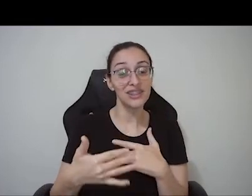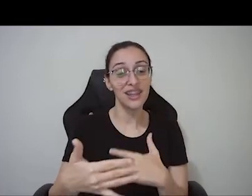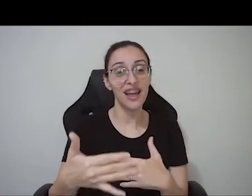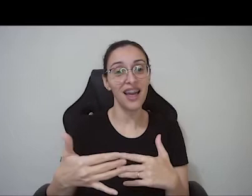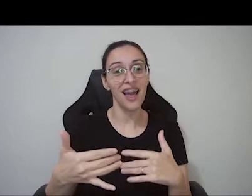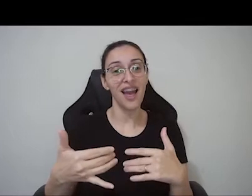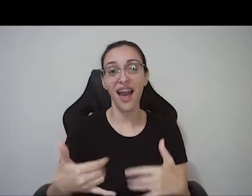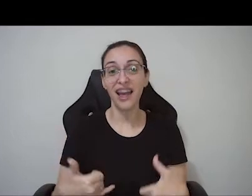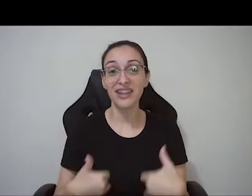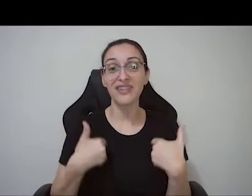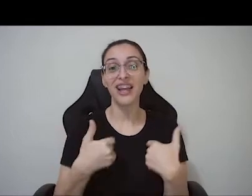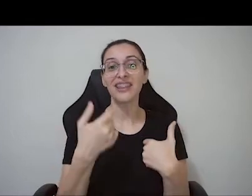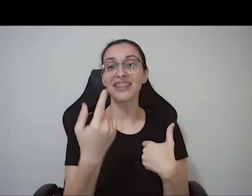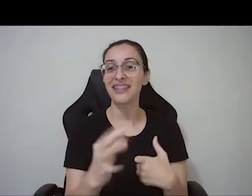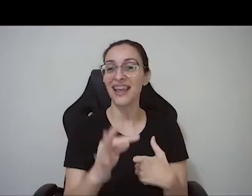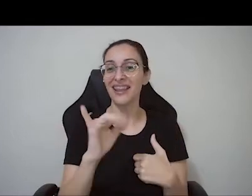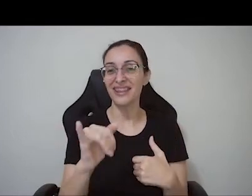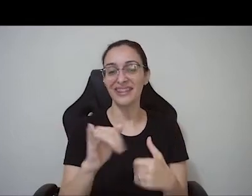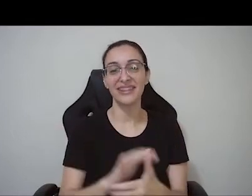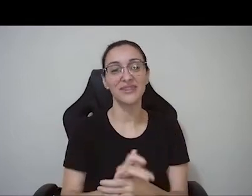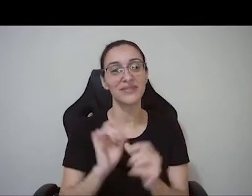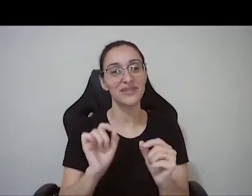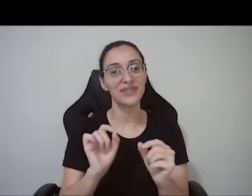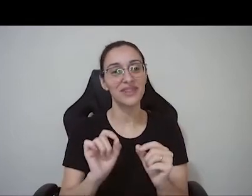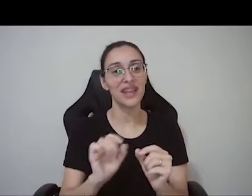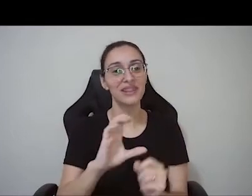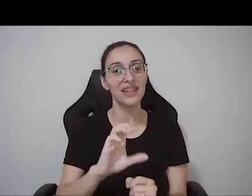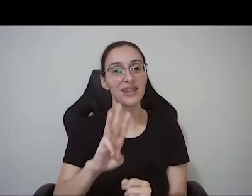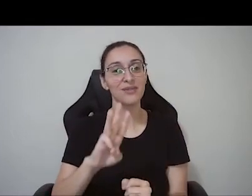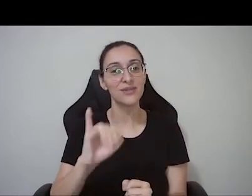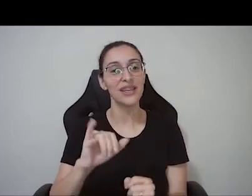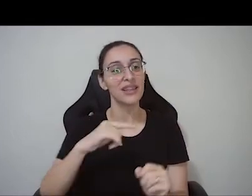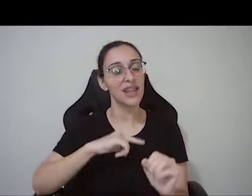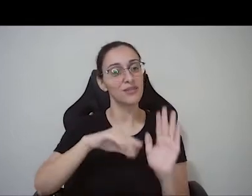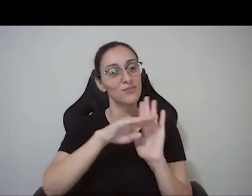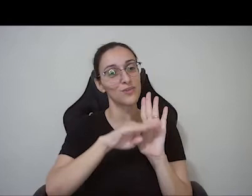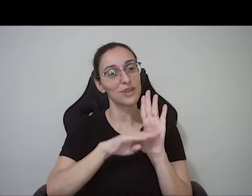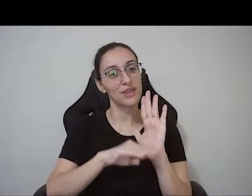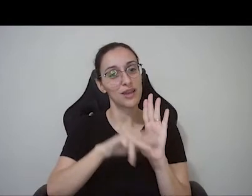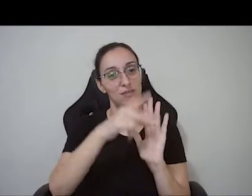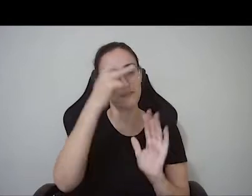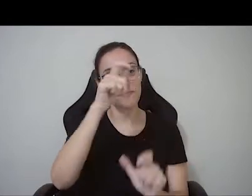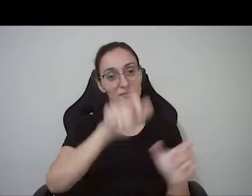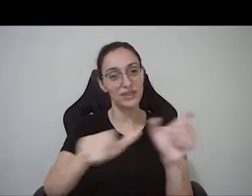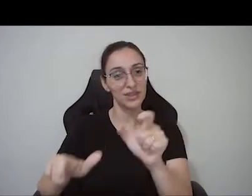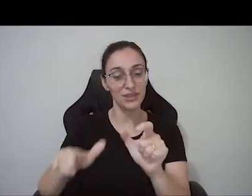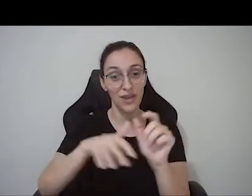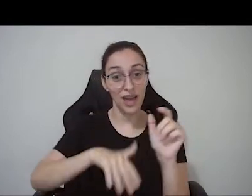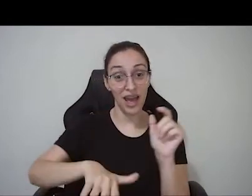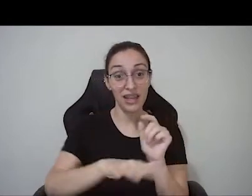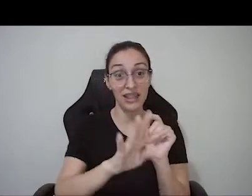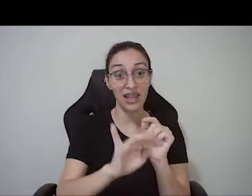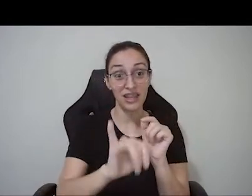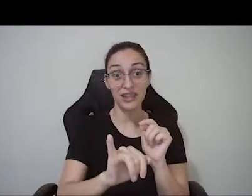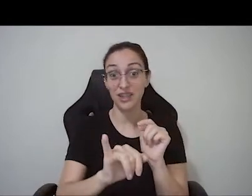de TI. Então, a CWI tem um programa para pessoas que não são da área de